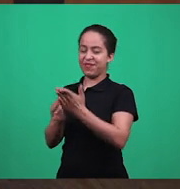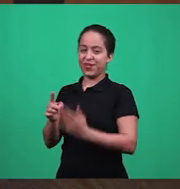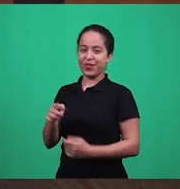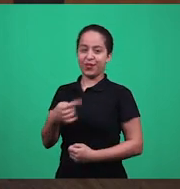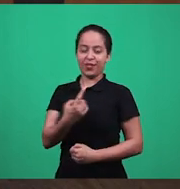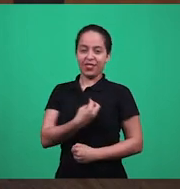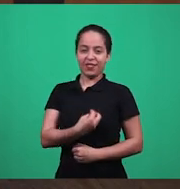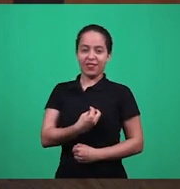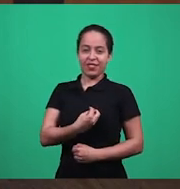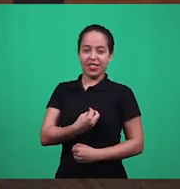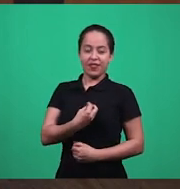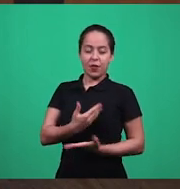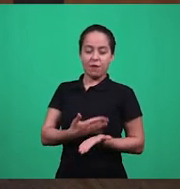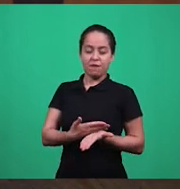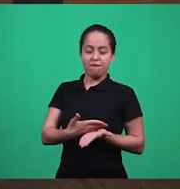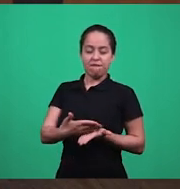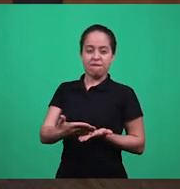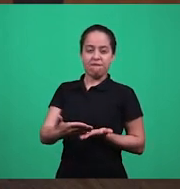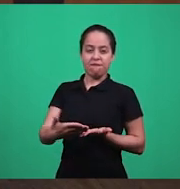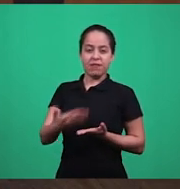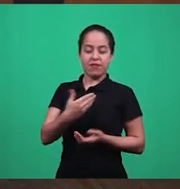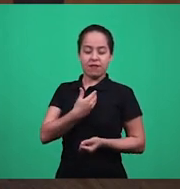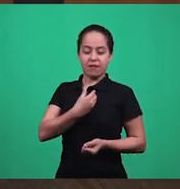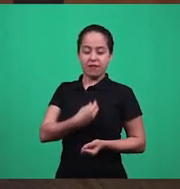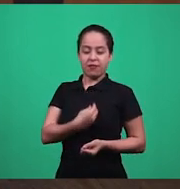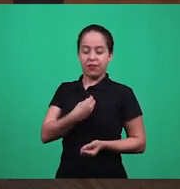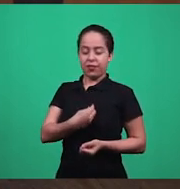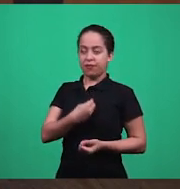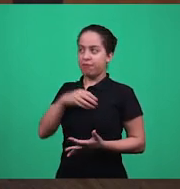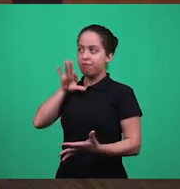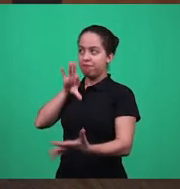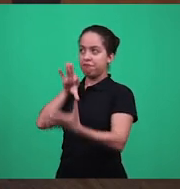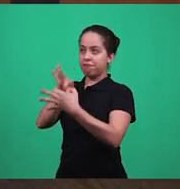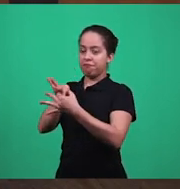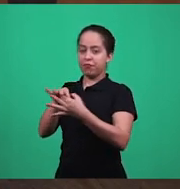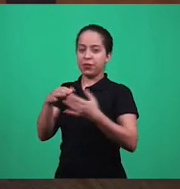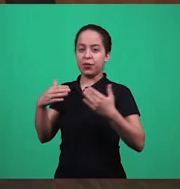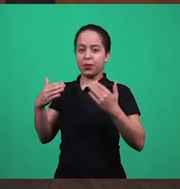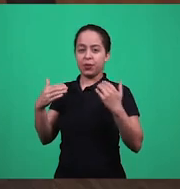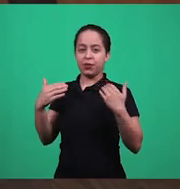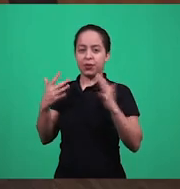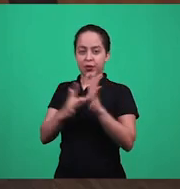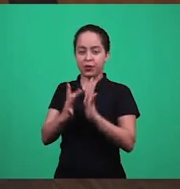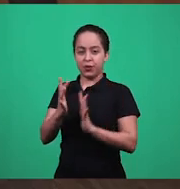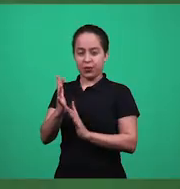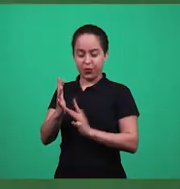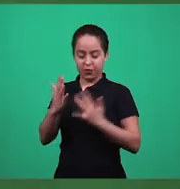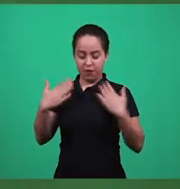Passamos a viver a experiência de corpo de Cristo.